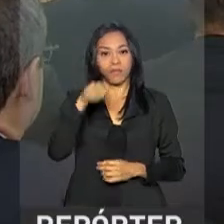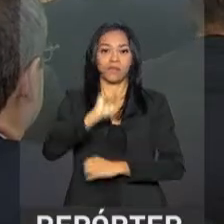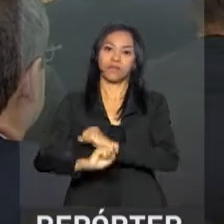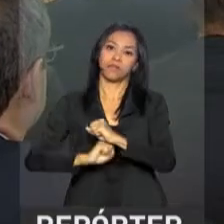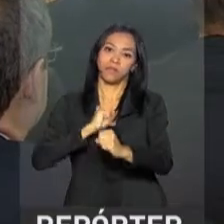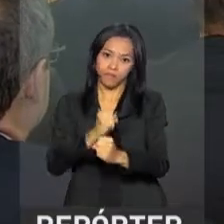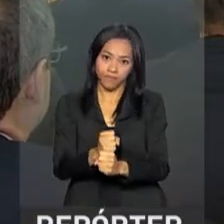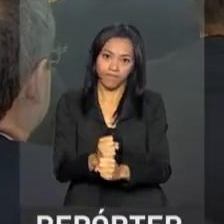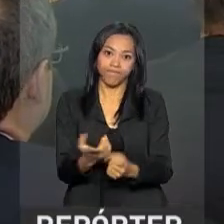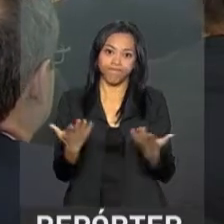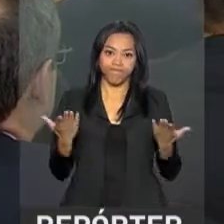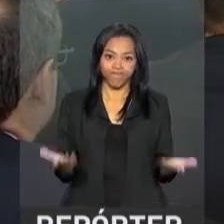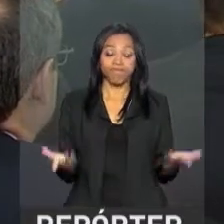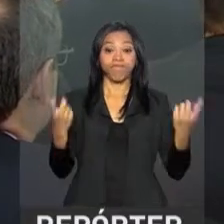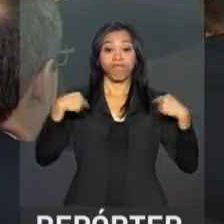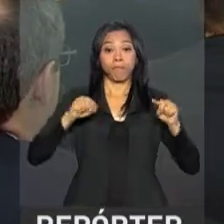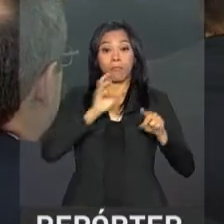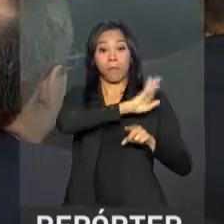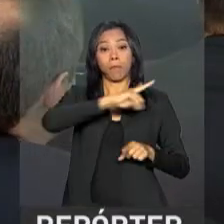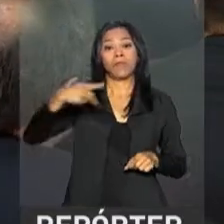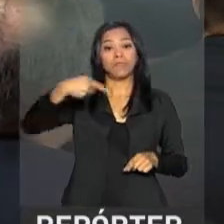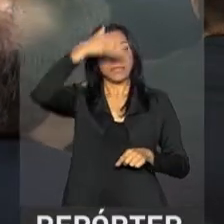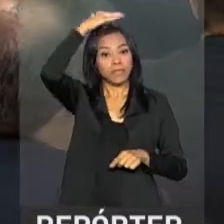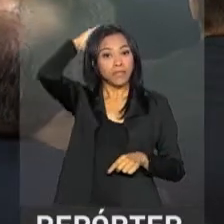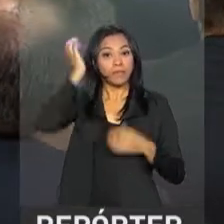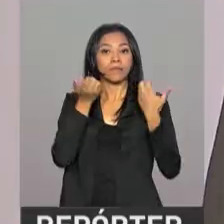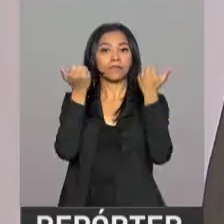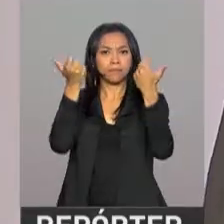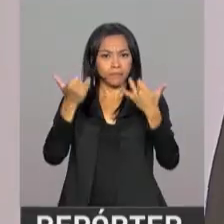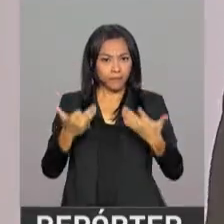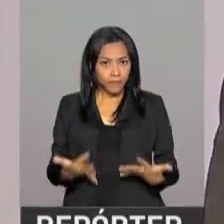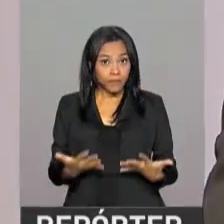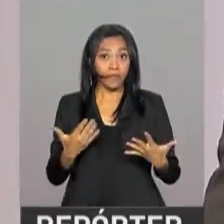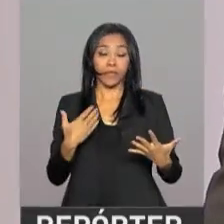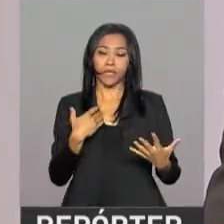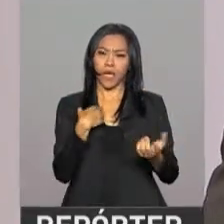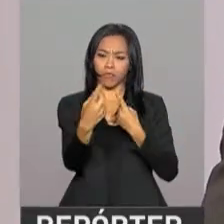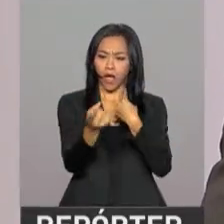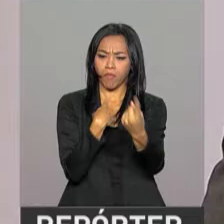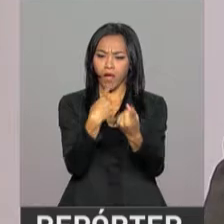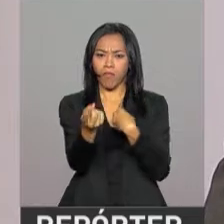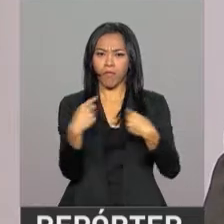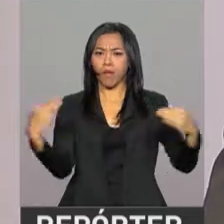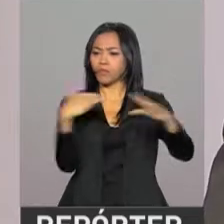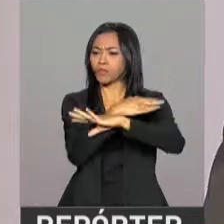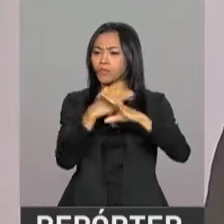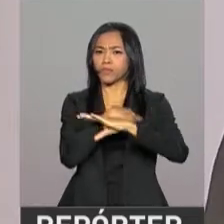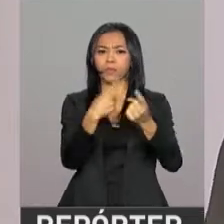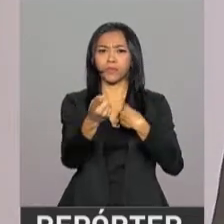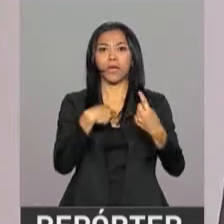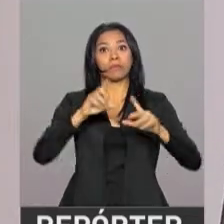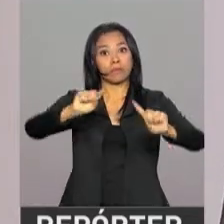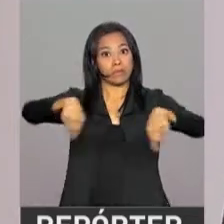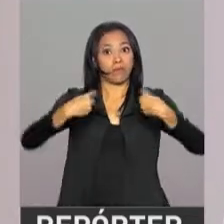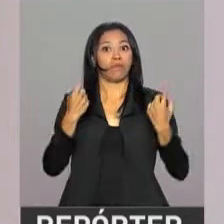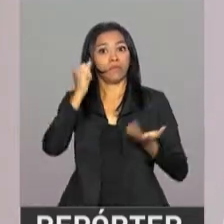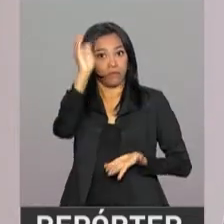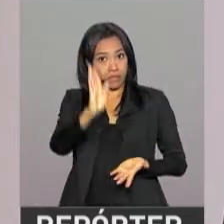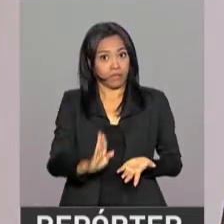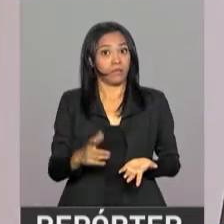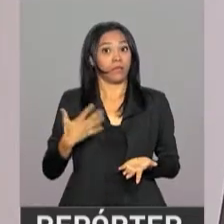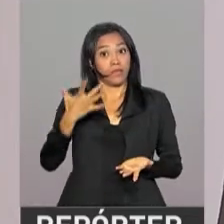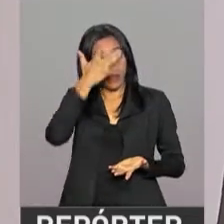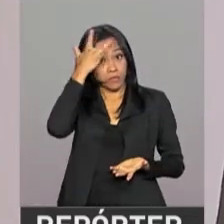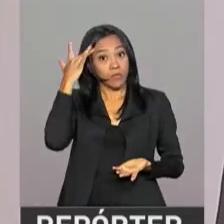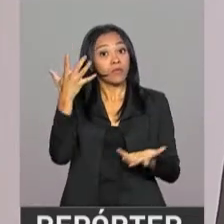o presidente michel temer destacou que a mobilidade é um dos grandes desafios do país e que a população exige